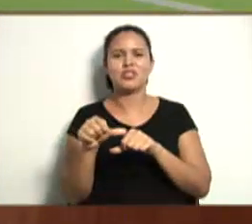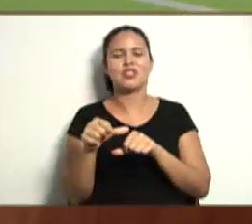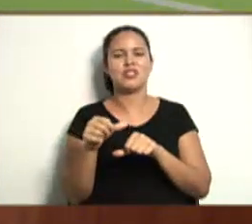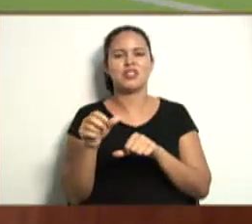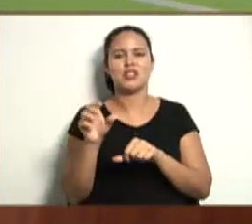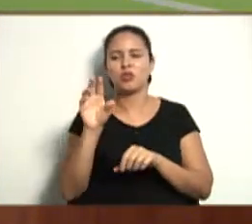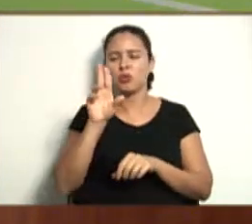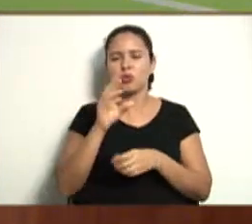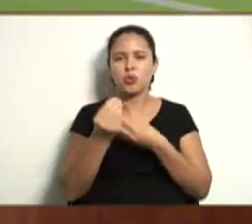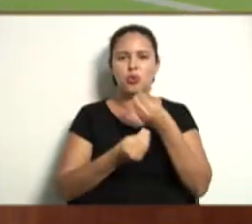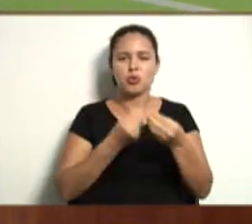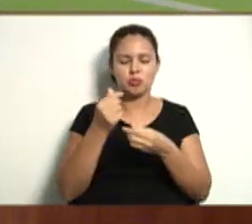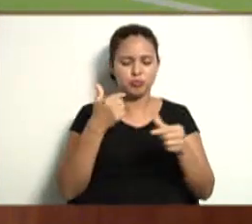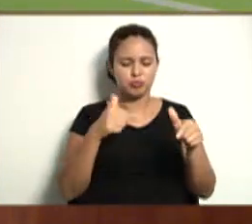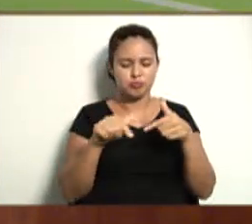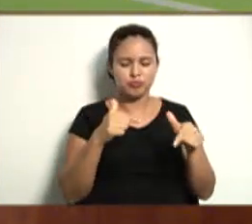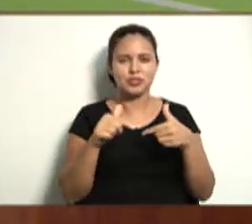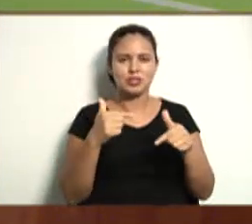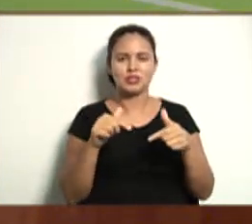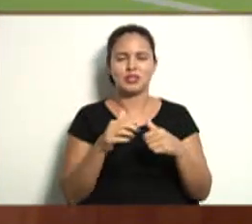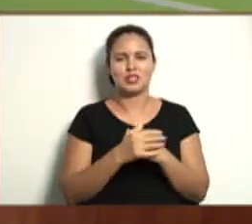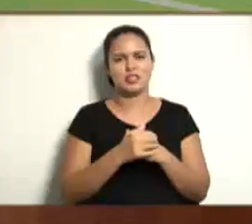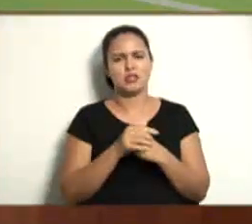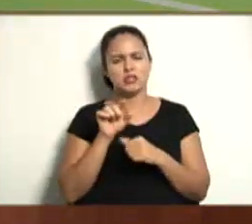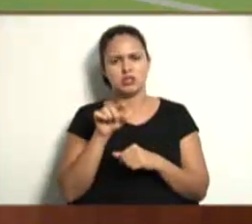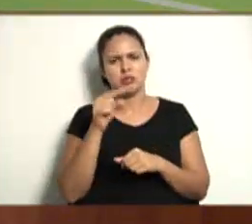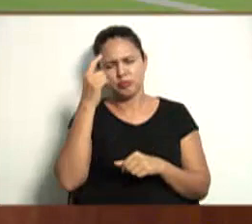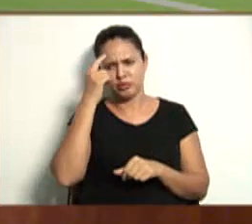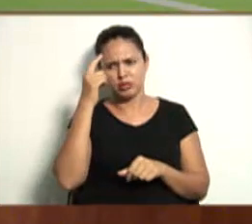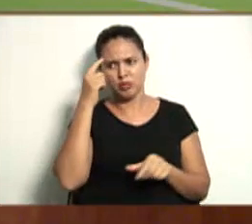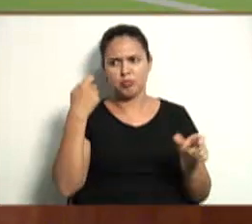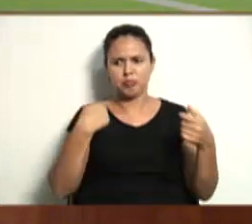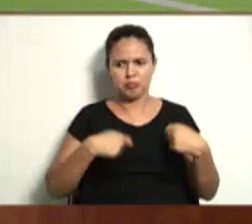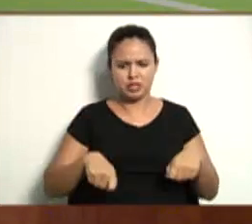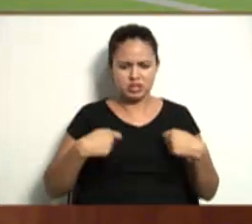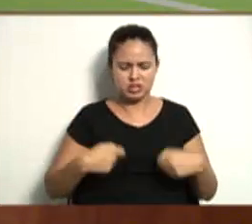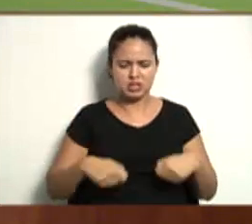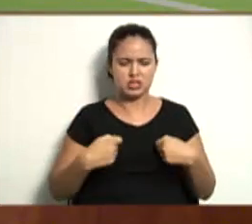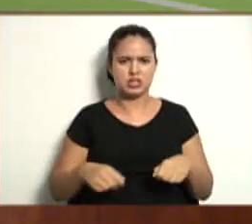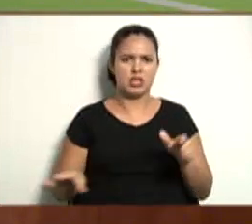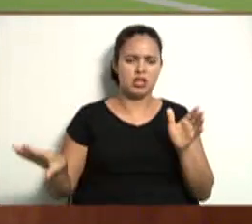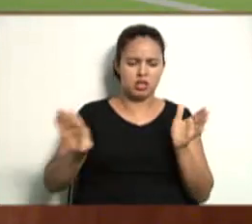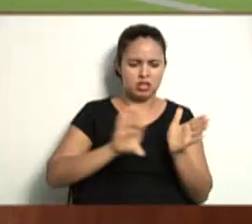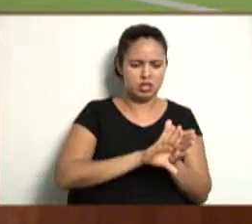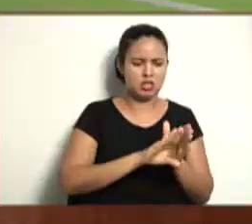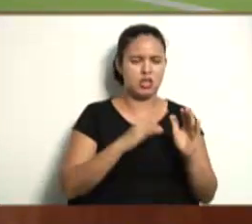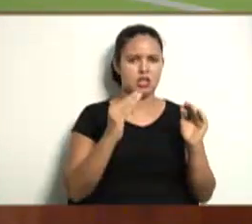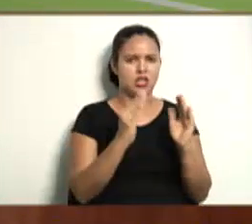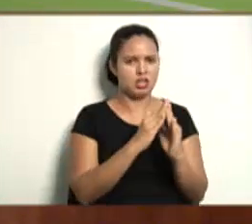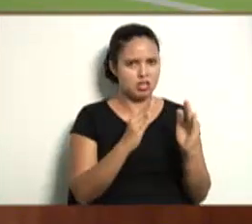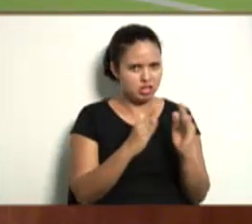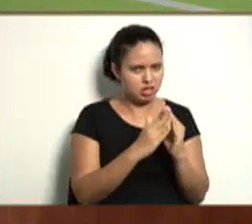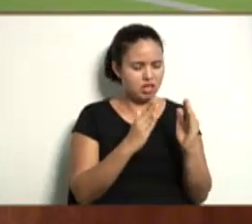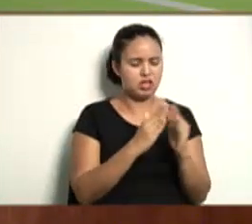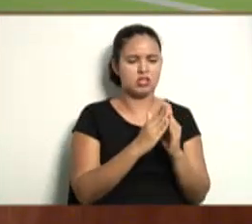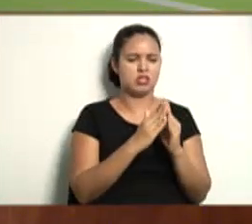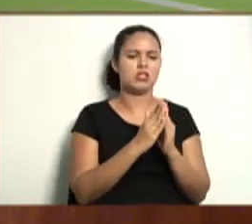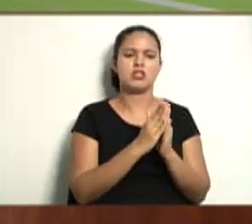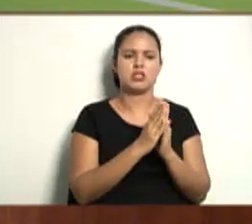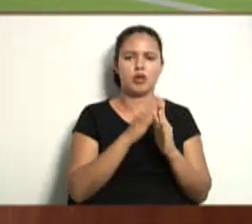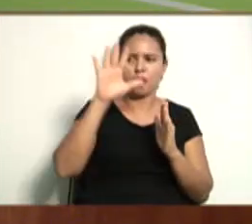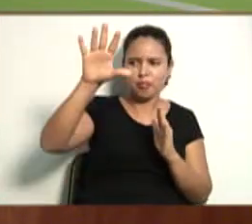forma como nós trabalhamos. Você não precisa mais chegar em casa, pegar uma máquina de datilografar para